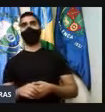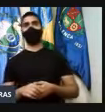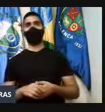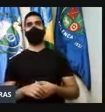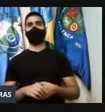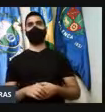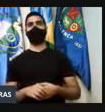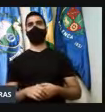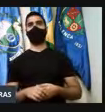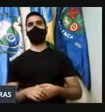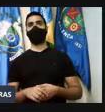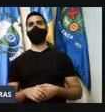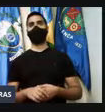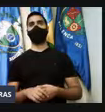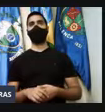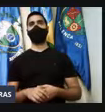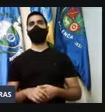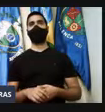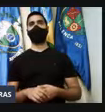vereador.